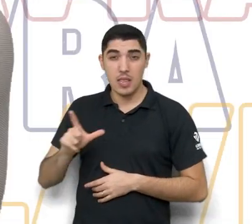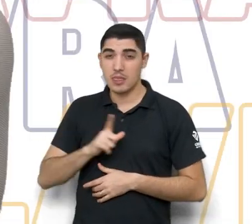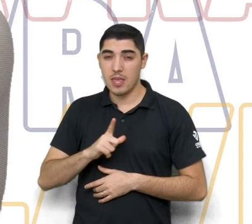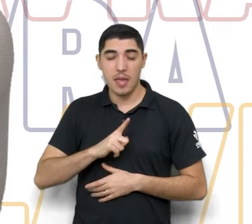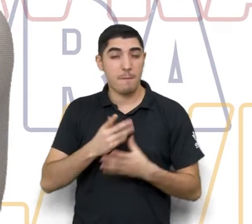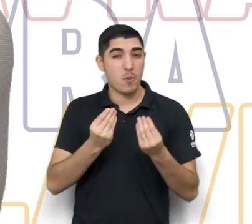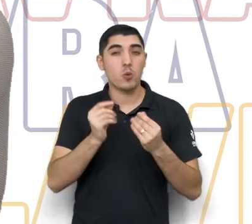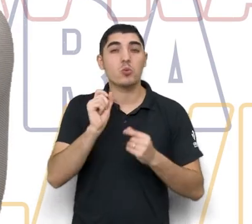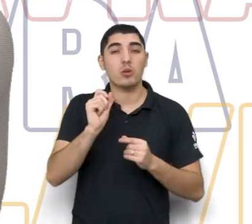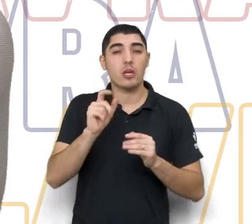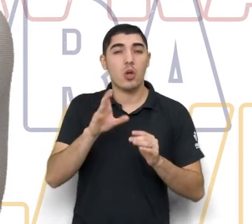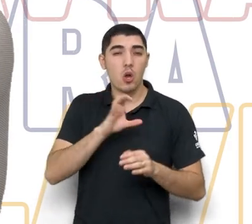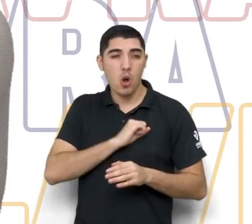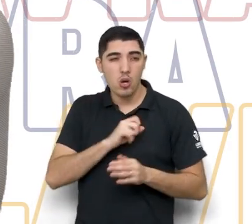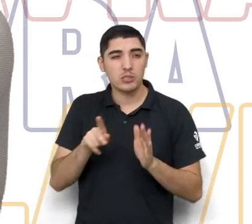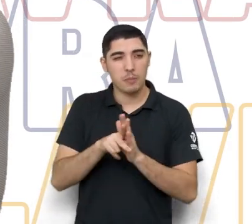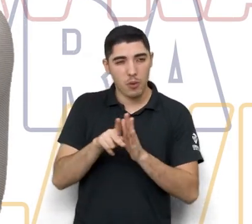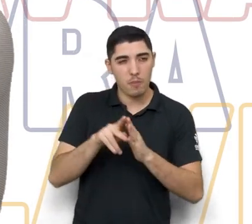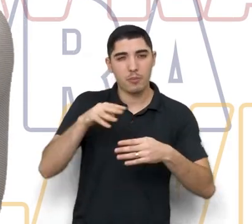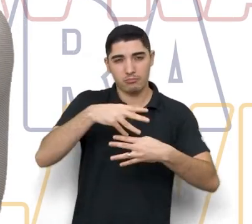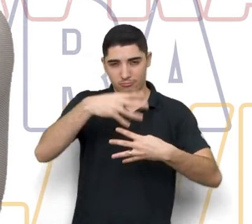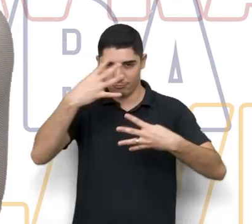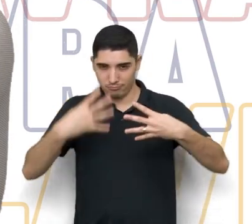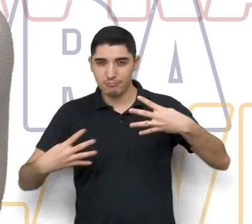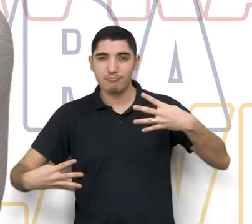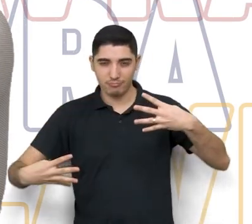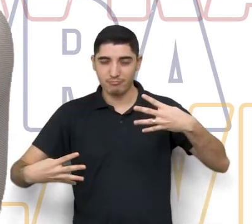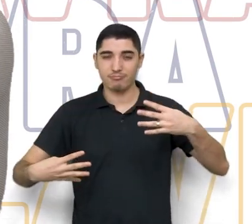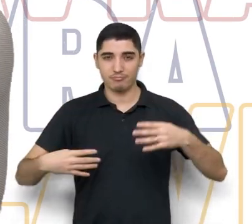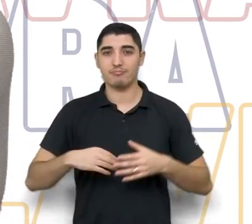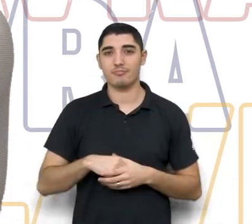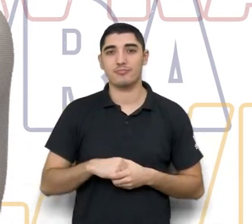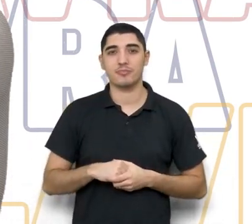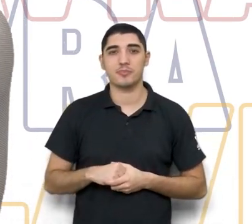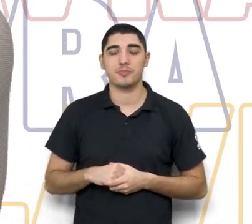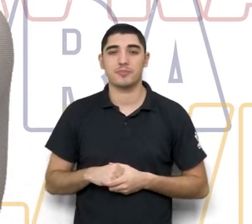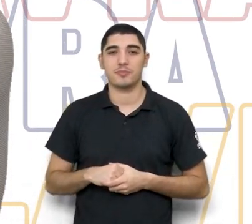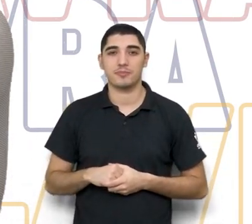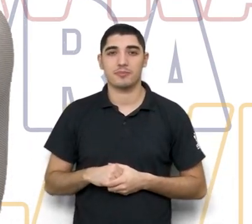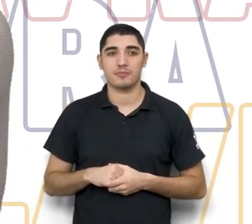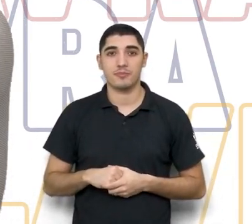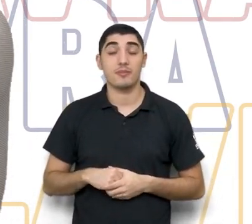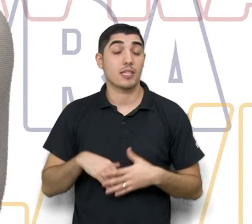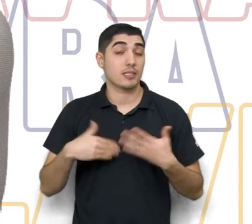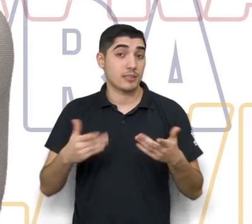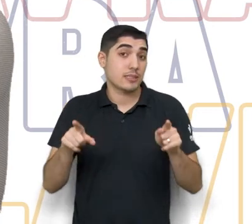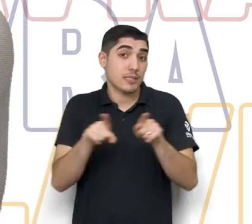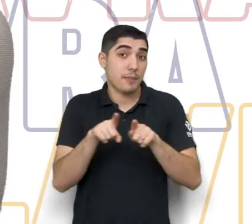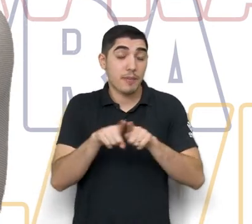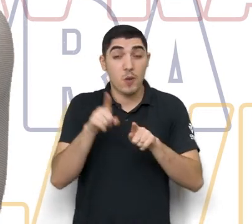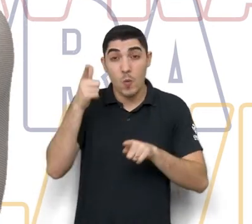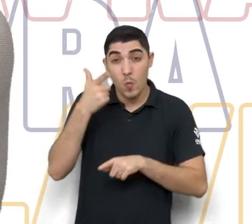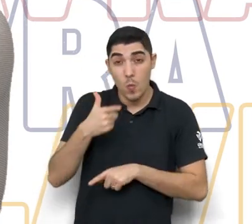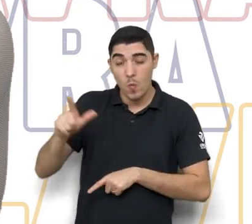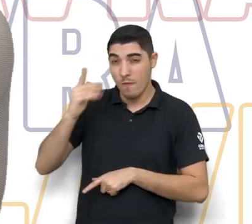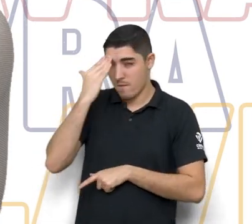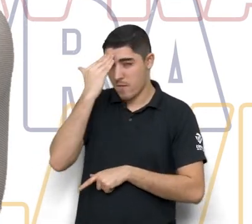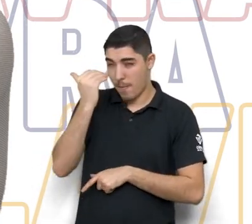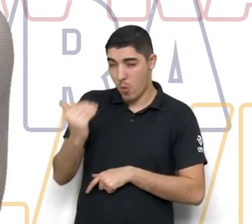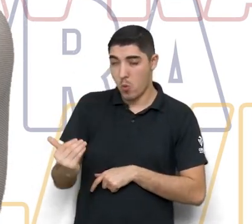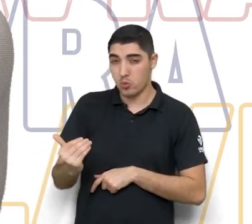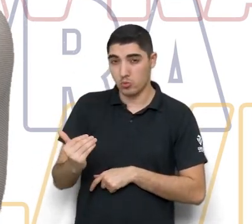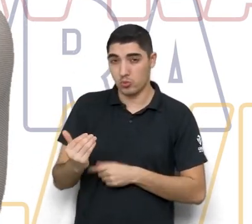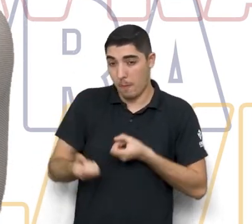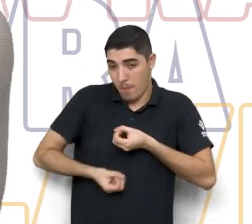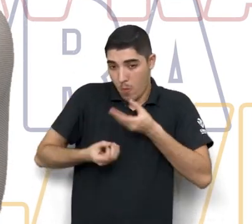muitas afinidades com o soneto, ele era um exímio sonetista, né? E por fim, um outro grande poeta também de